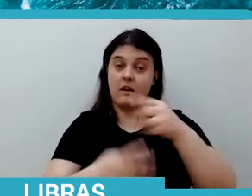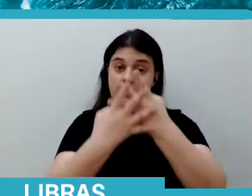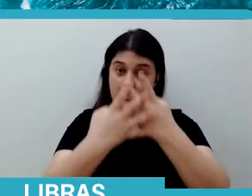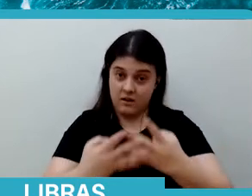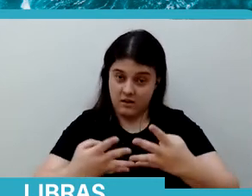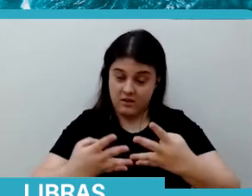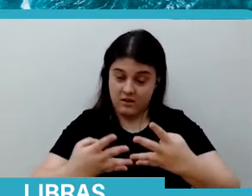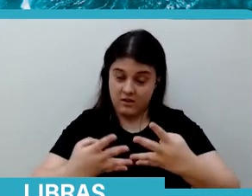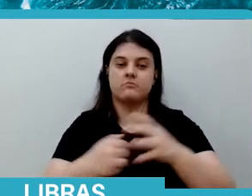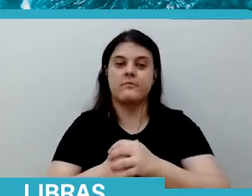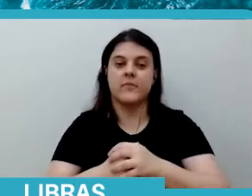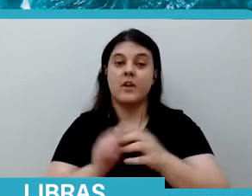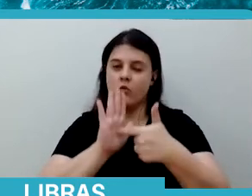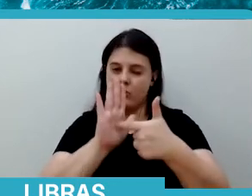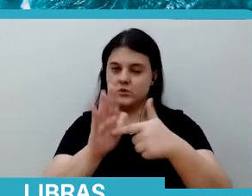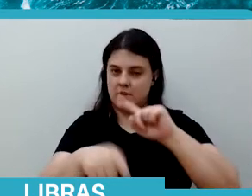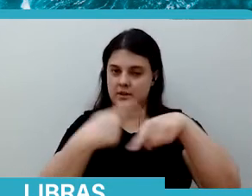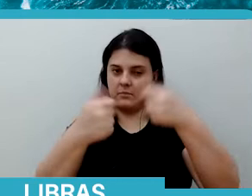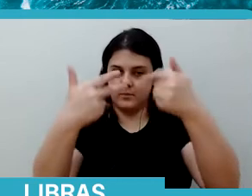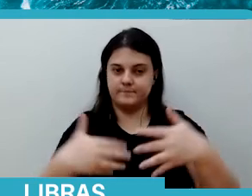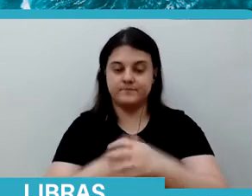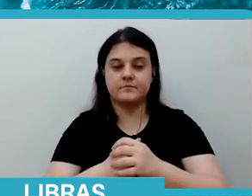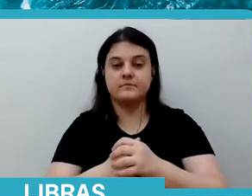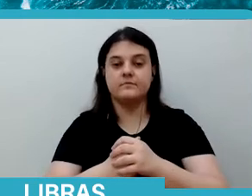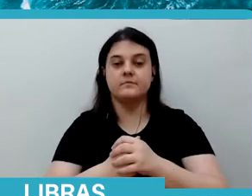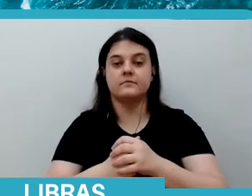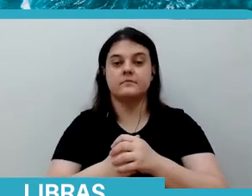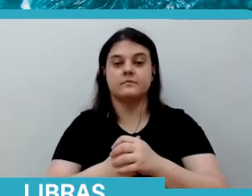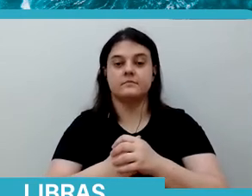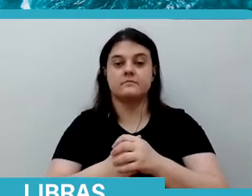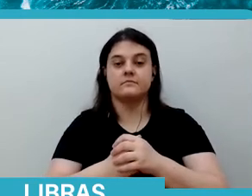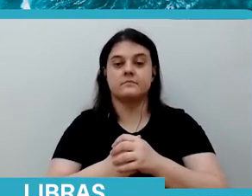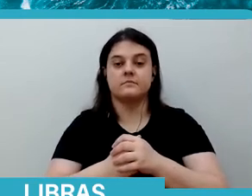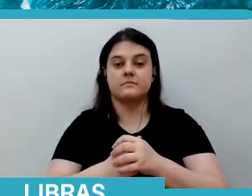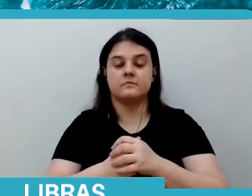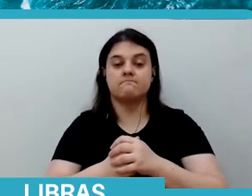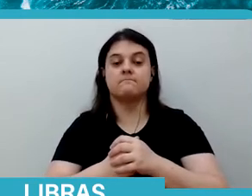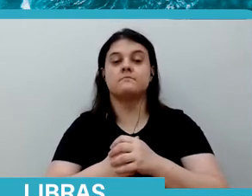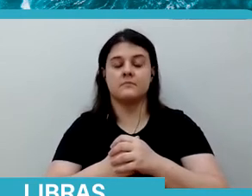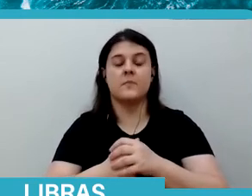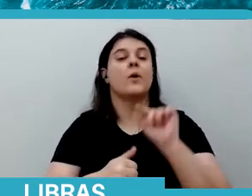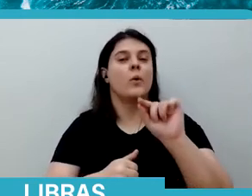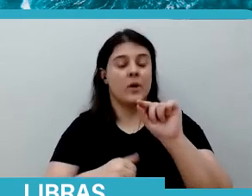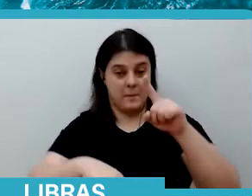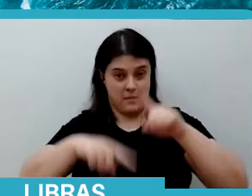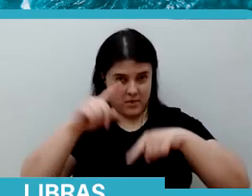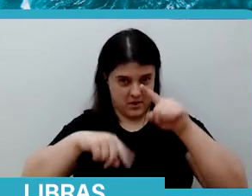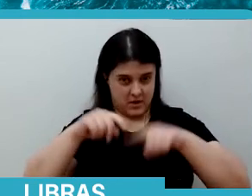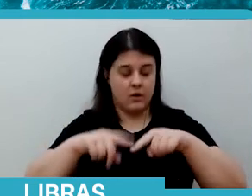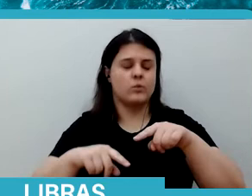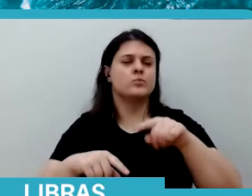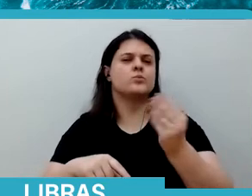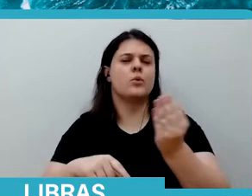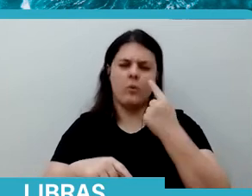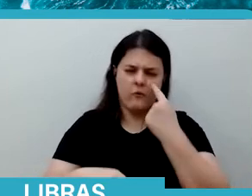feitos com rede de pesca que a gente vai mostrar um pouquinho para frente né e é tipo de material a gente